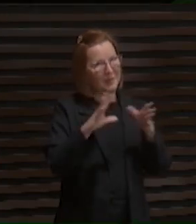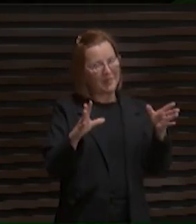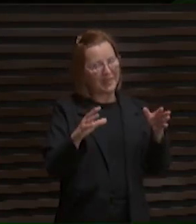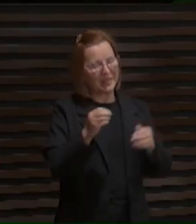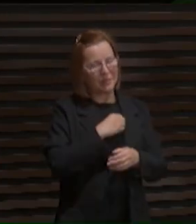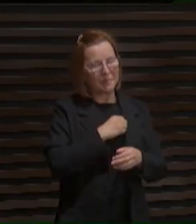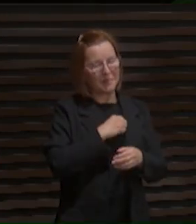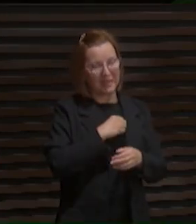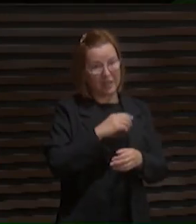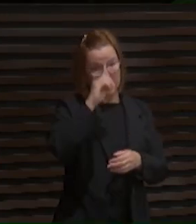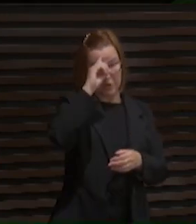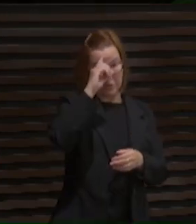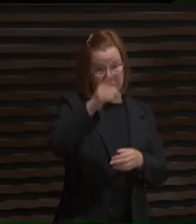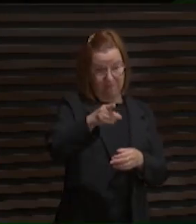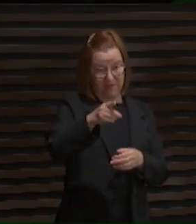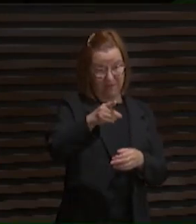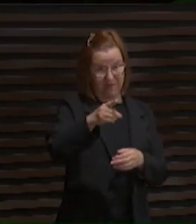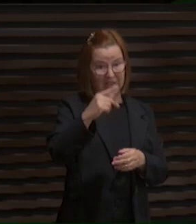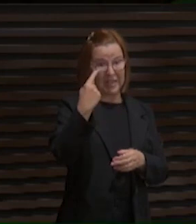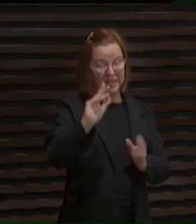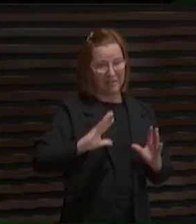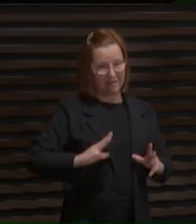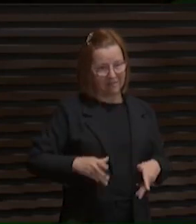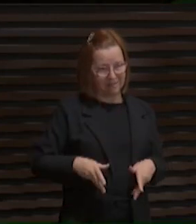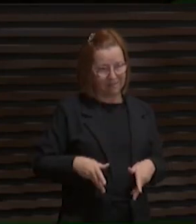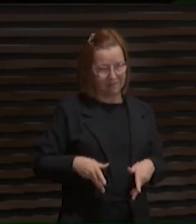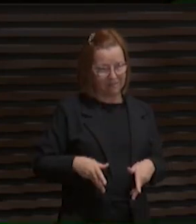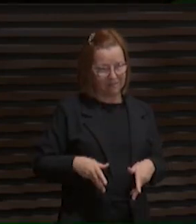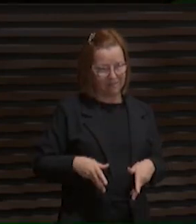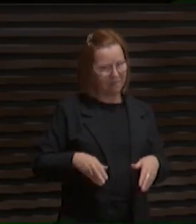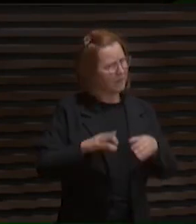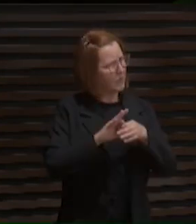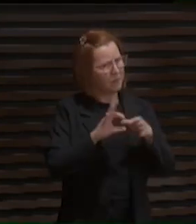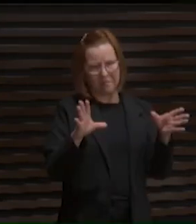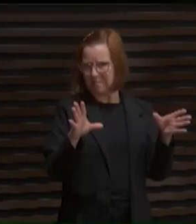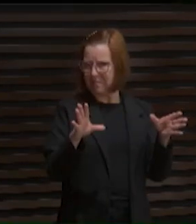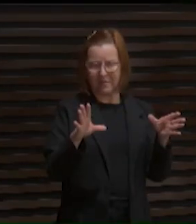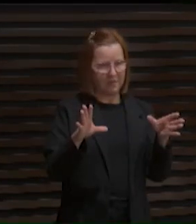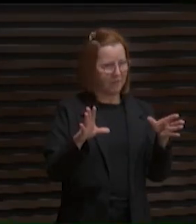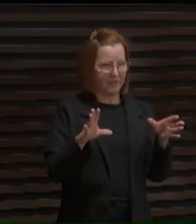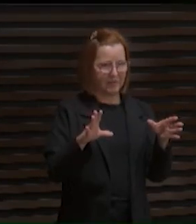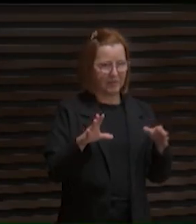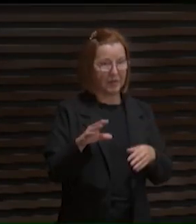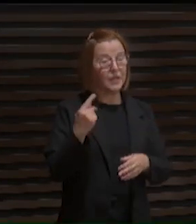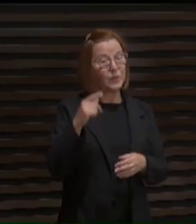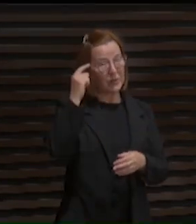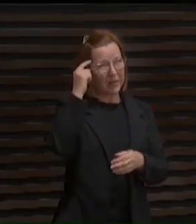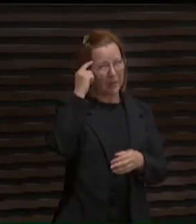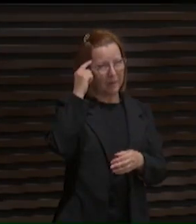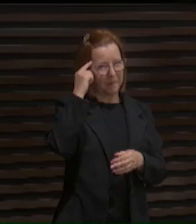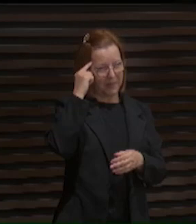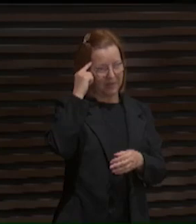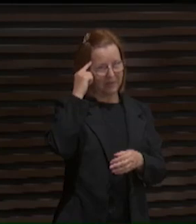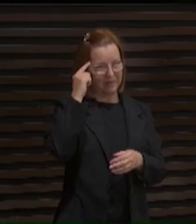reine no teu coração, em seu corpo. Não permita com a sua mente que o pecado reine.